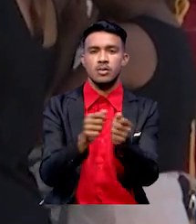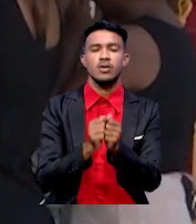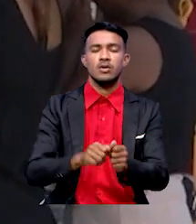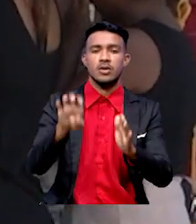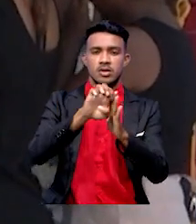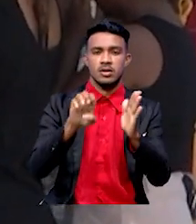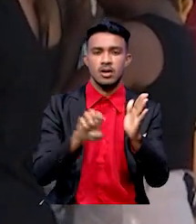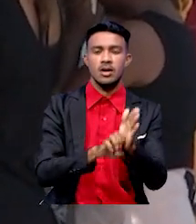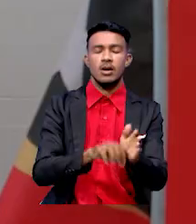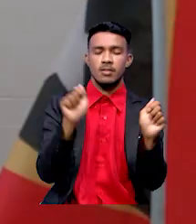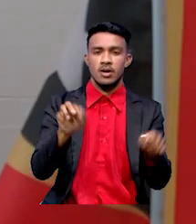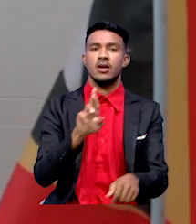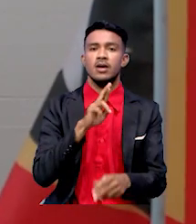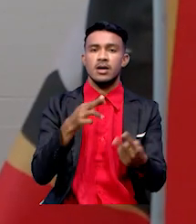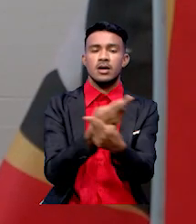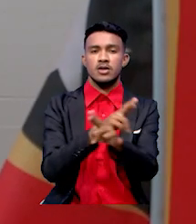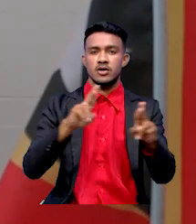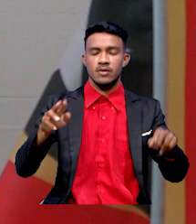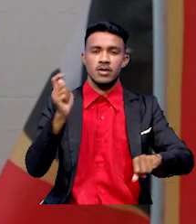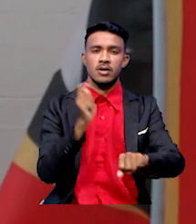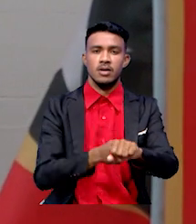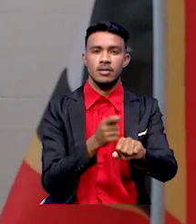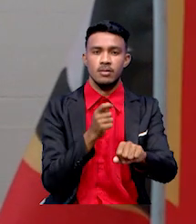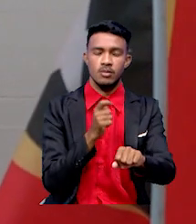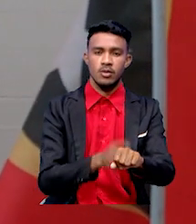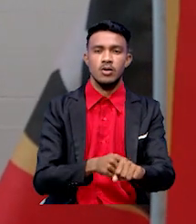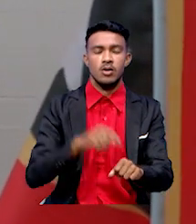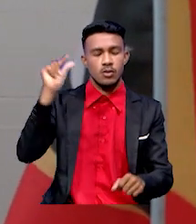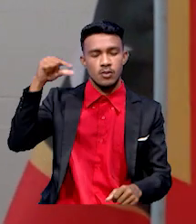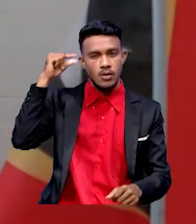resolve situação ne. Decreto do governo número